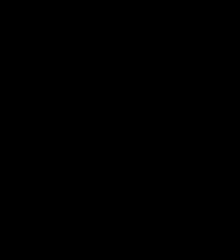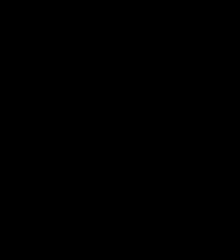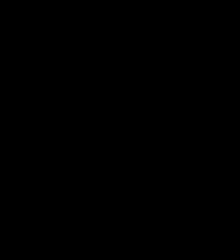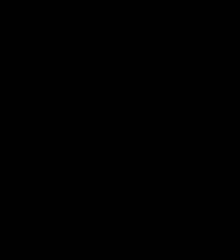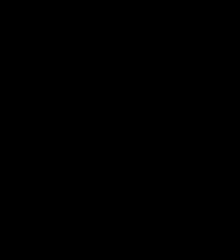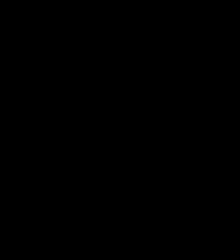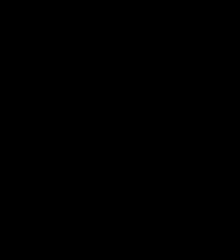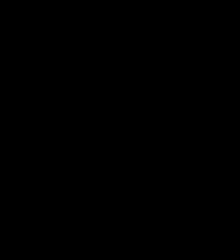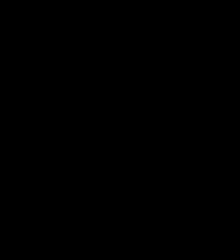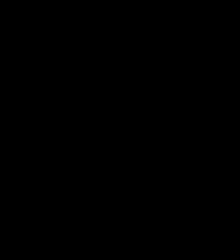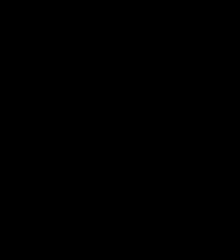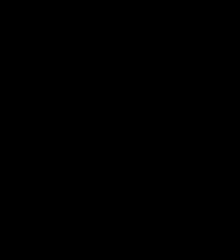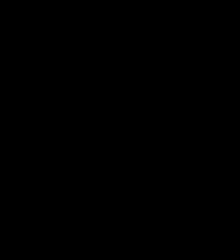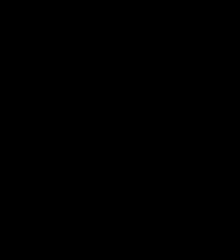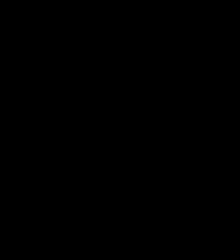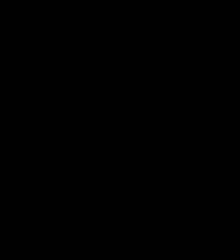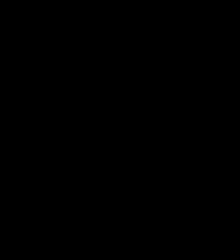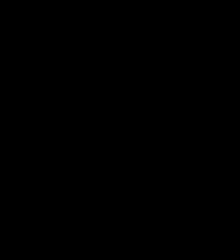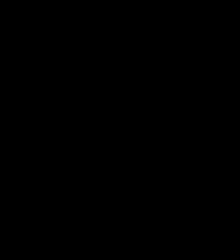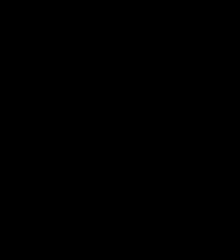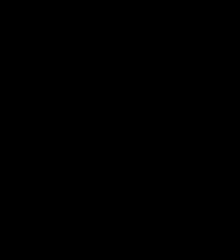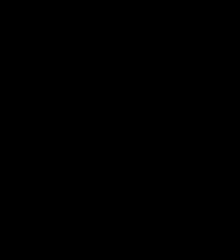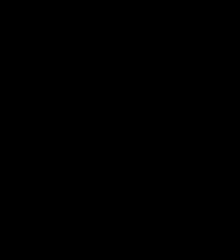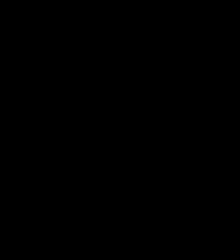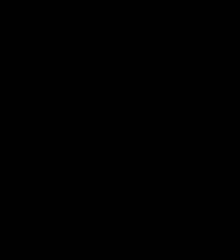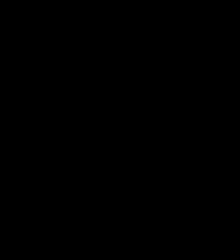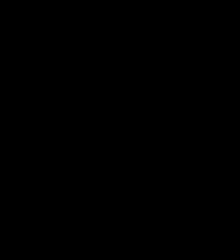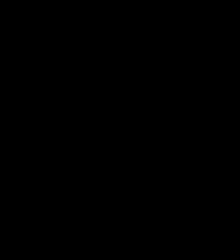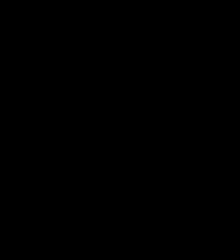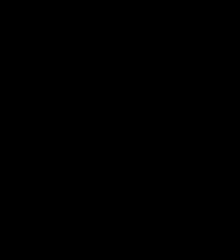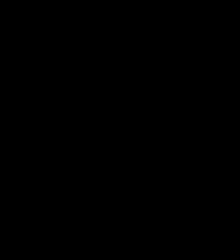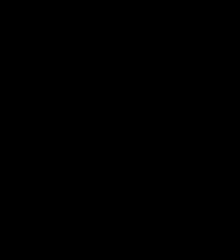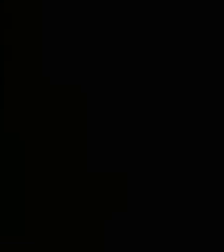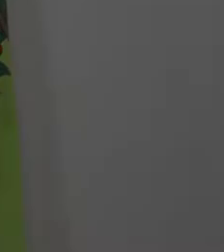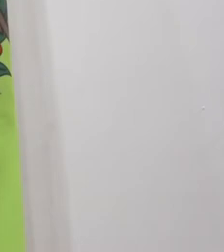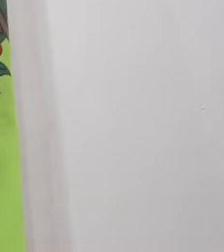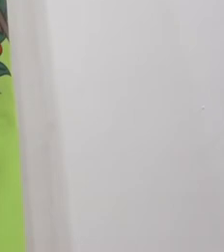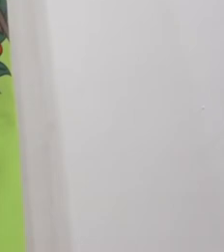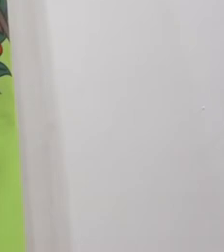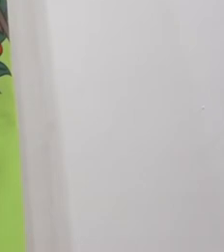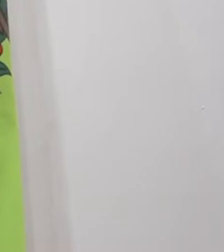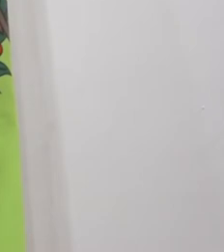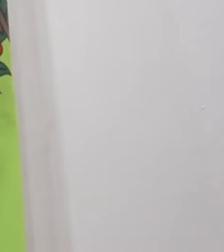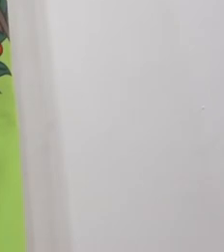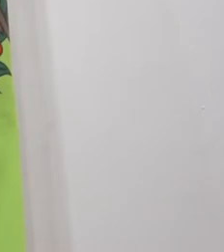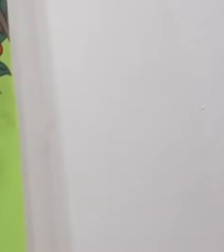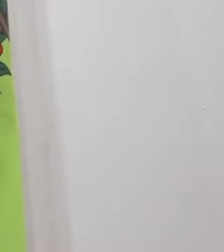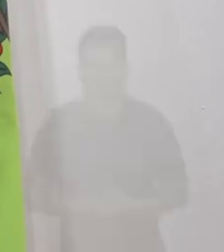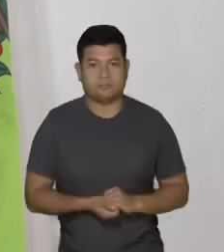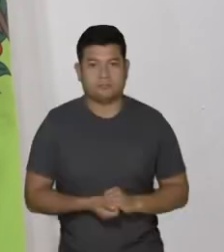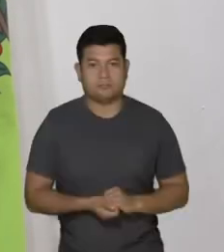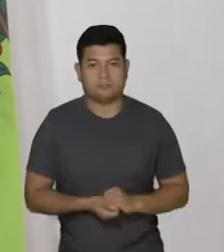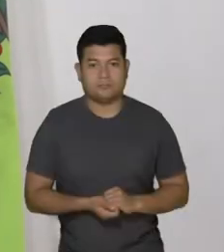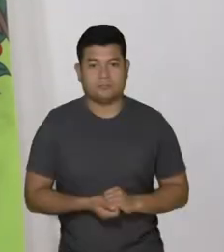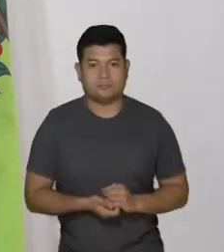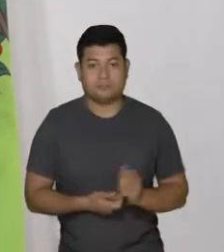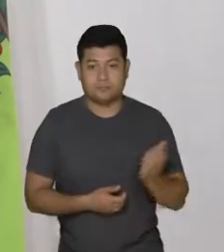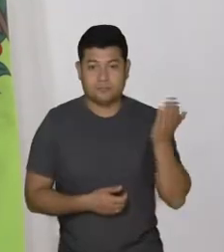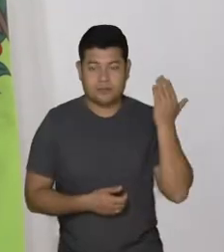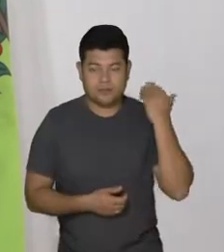de dispensa de licitação Essa foi a minha fala há um ano